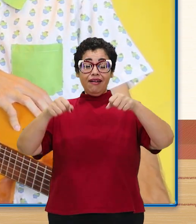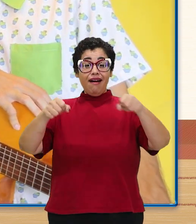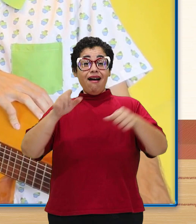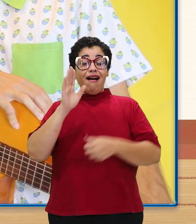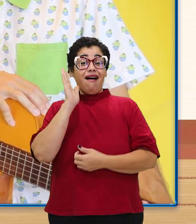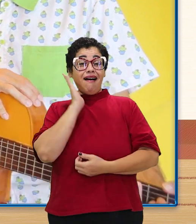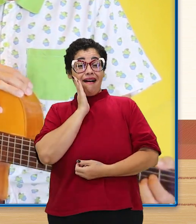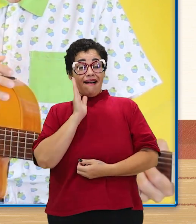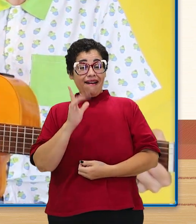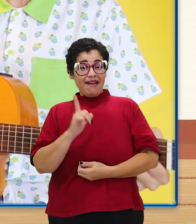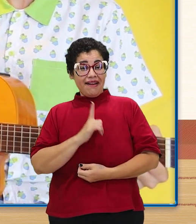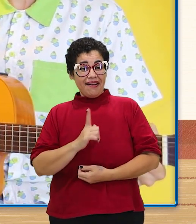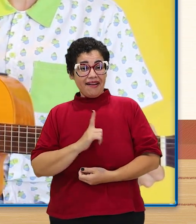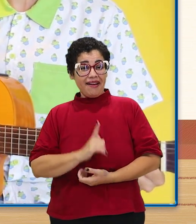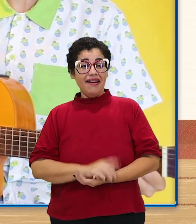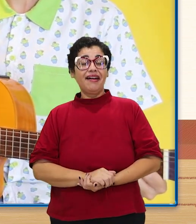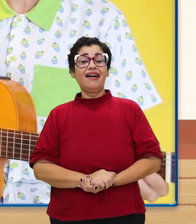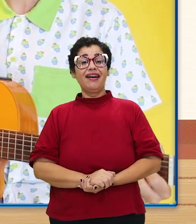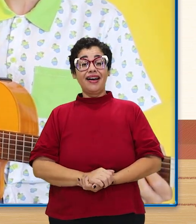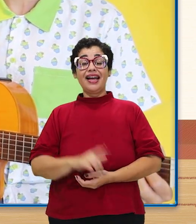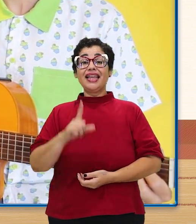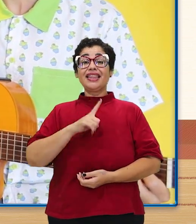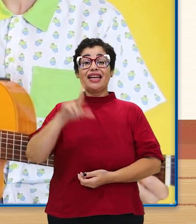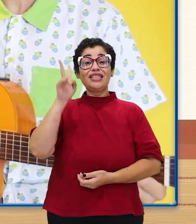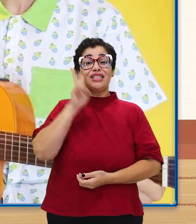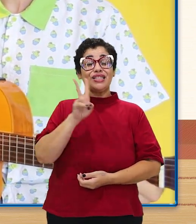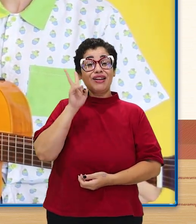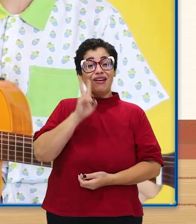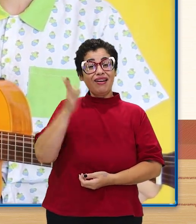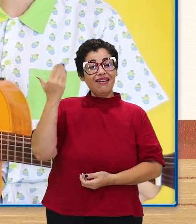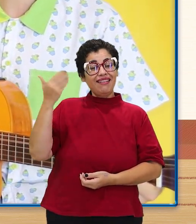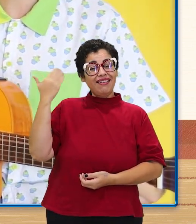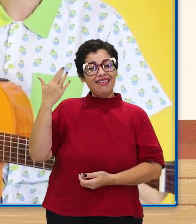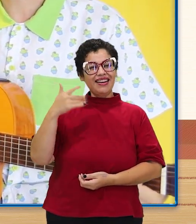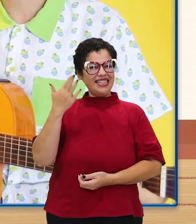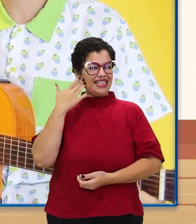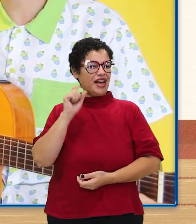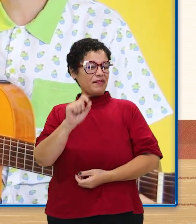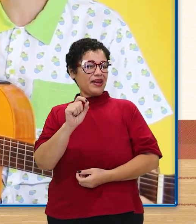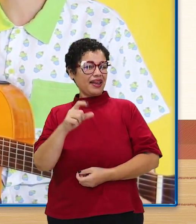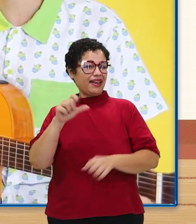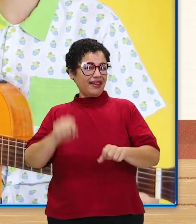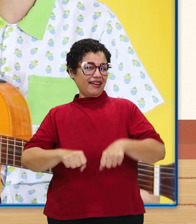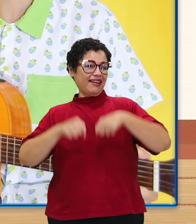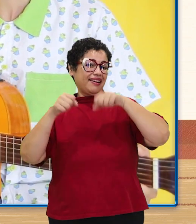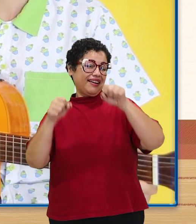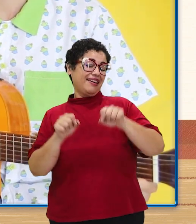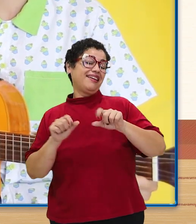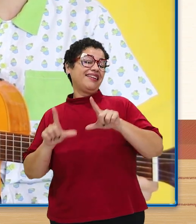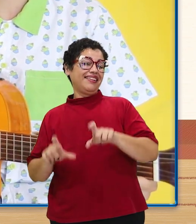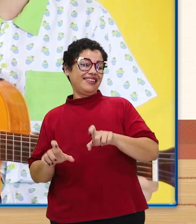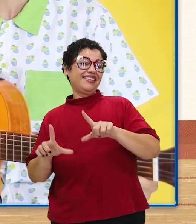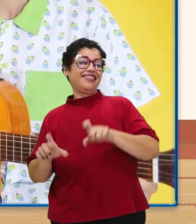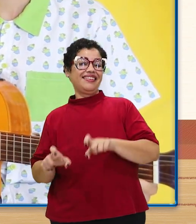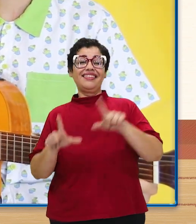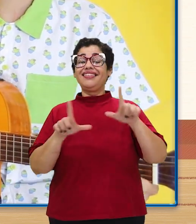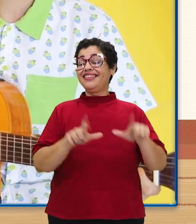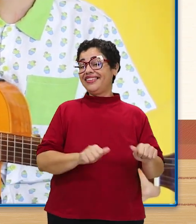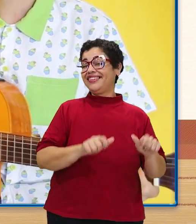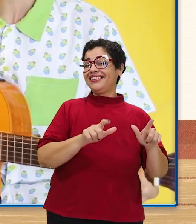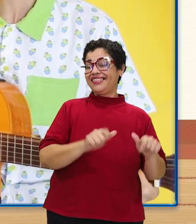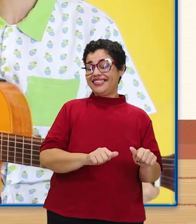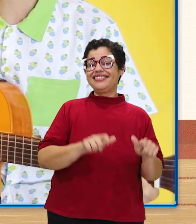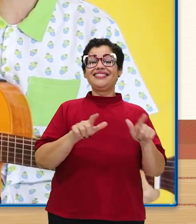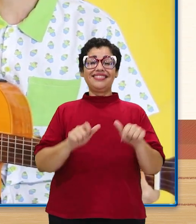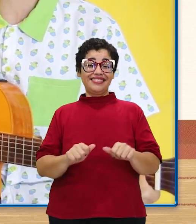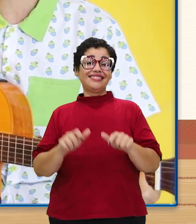Olha! Tem uma lenda! Sabe o que é que tem por lá? O lelê, o